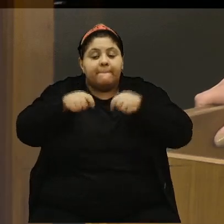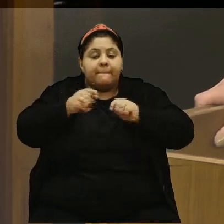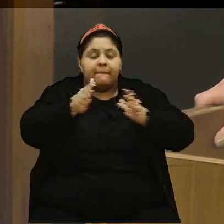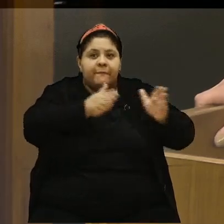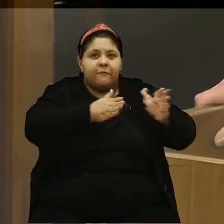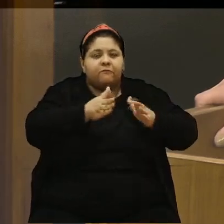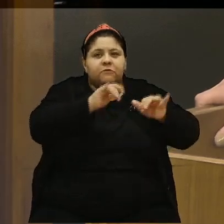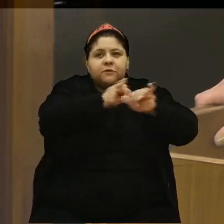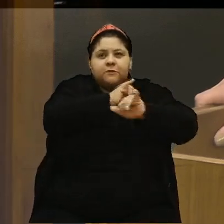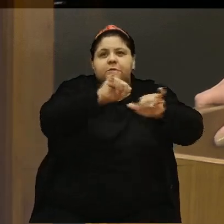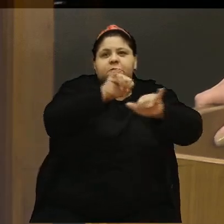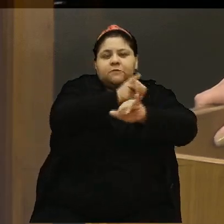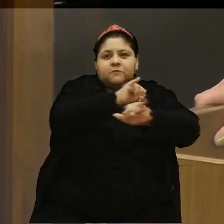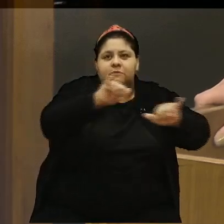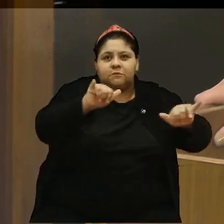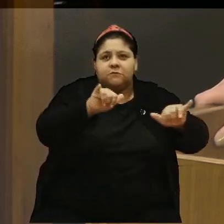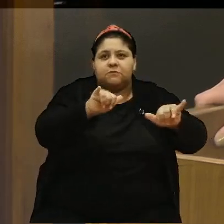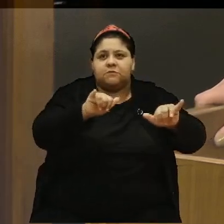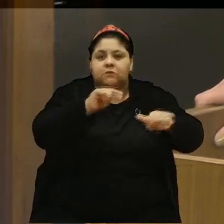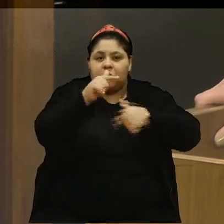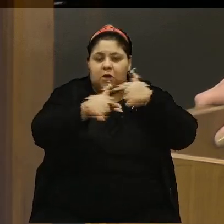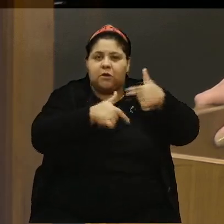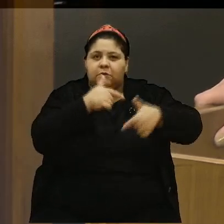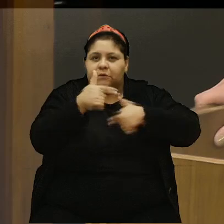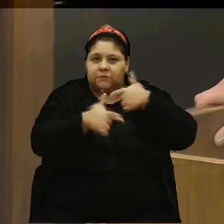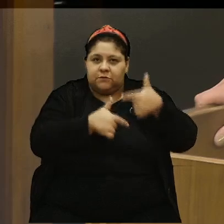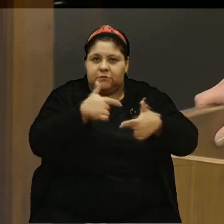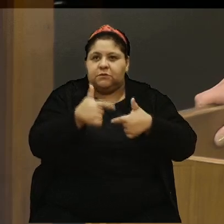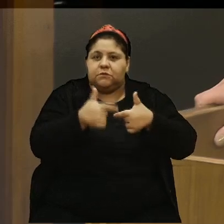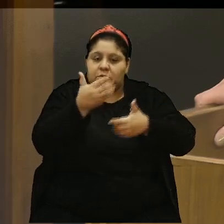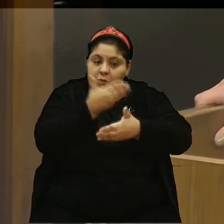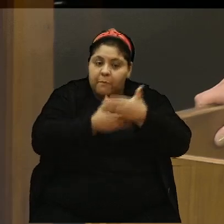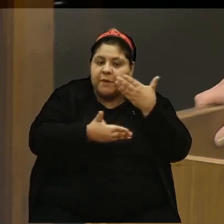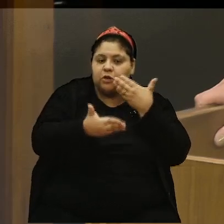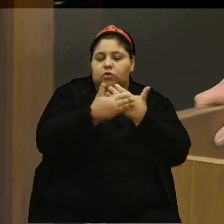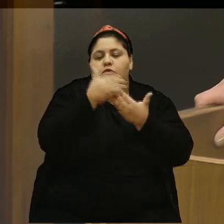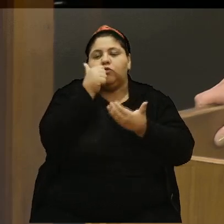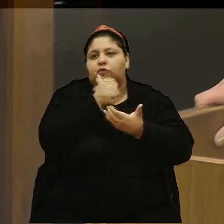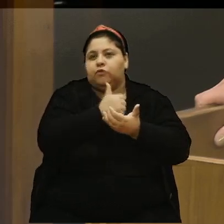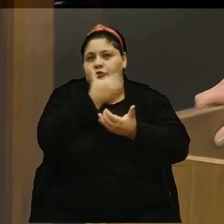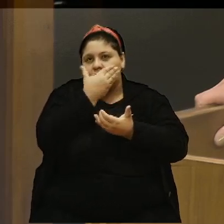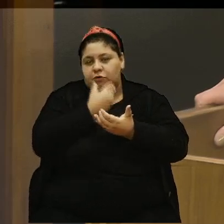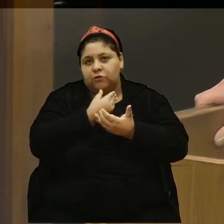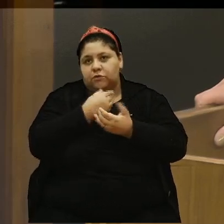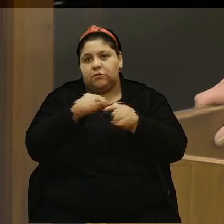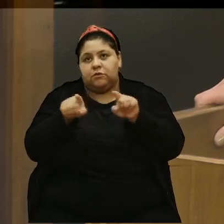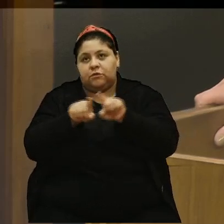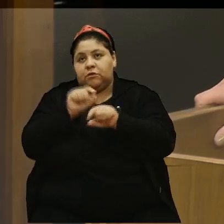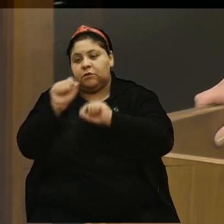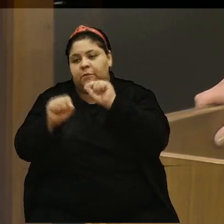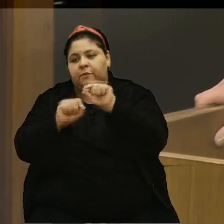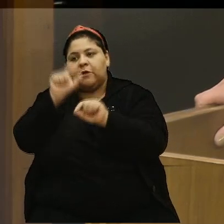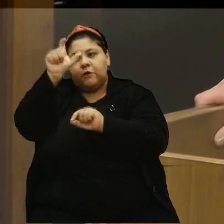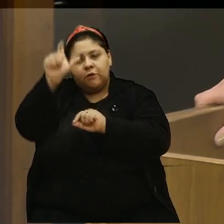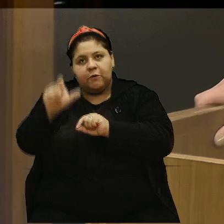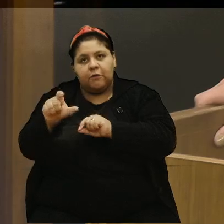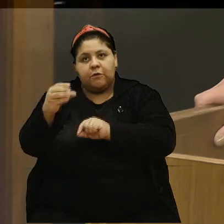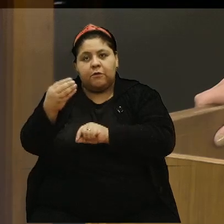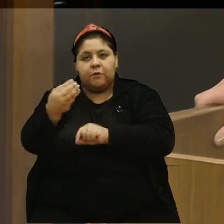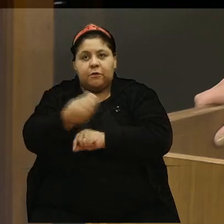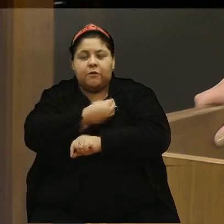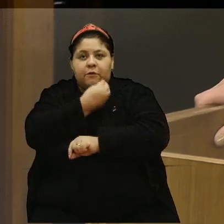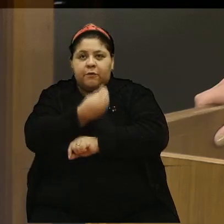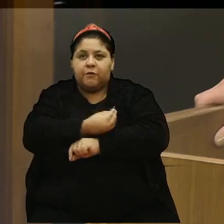às informações, tanto aos serviços, seja para todos e todas, inclusive para aqueles e para aquelas que vivem nas